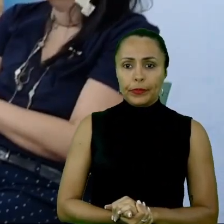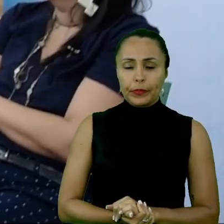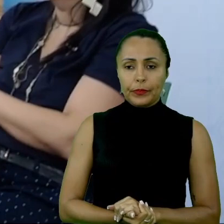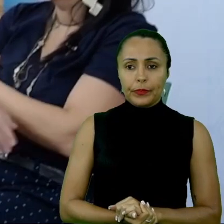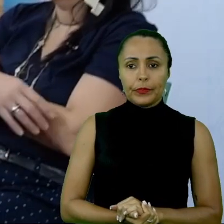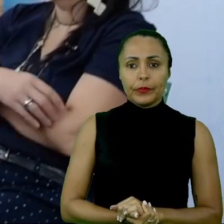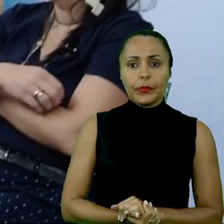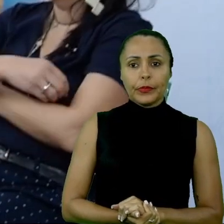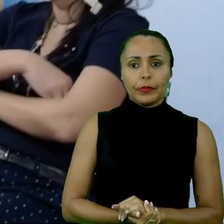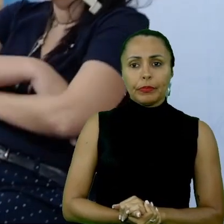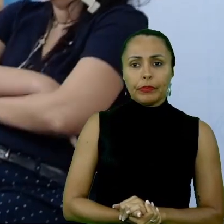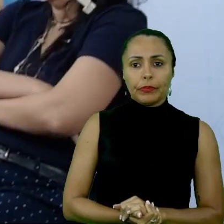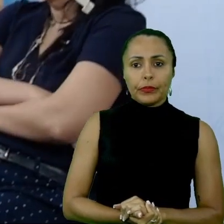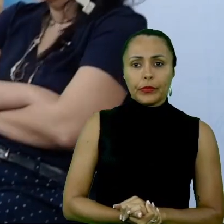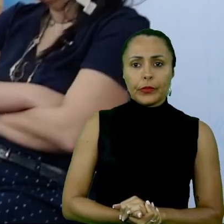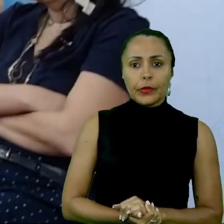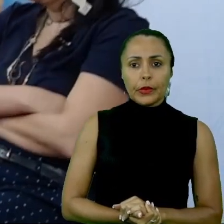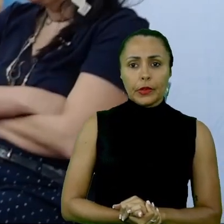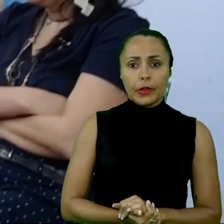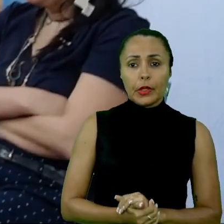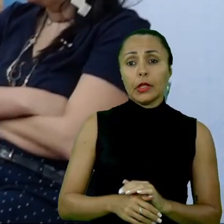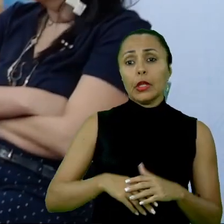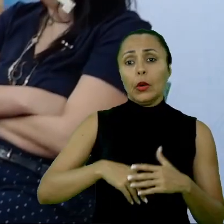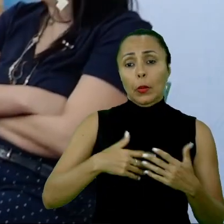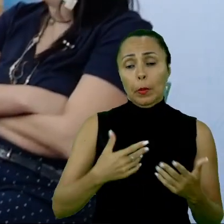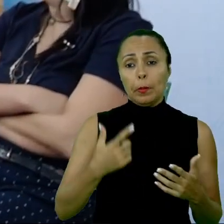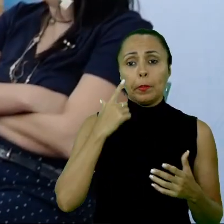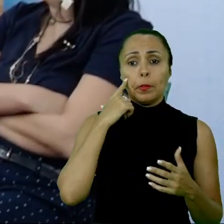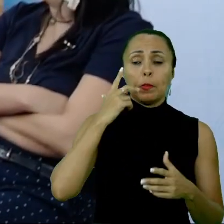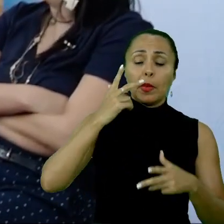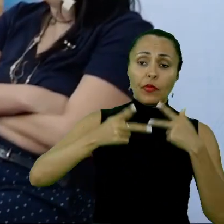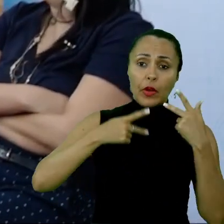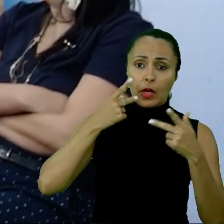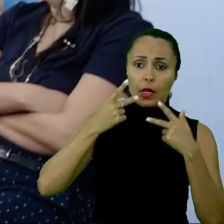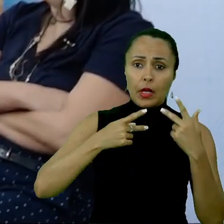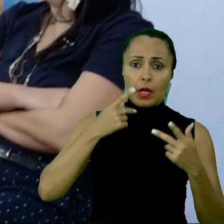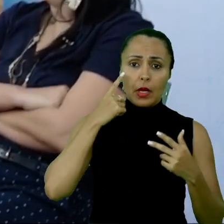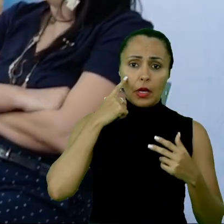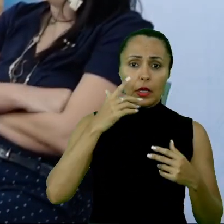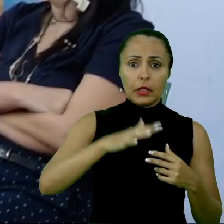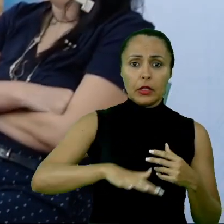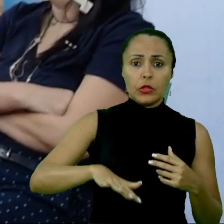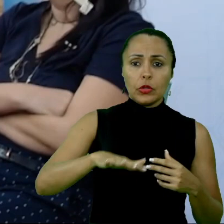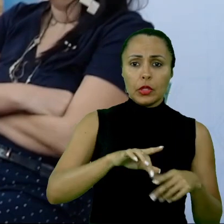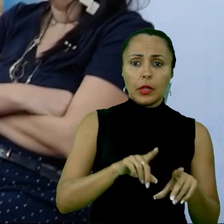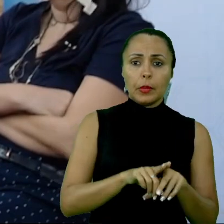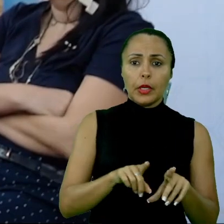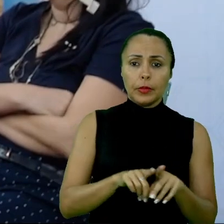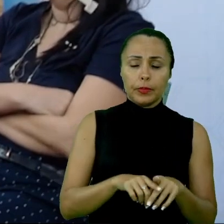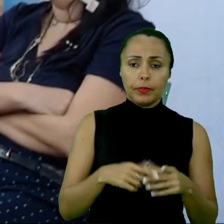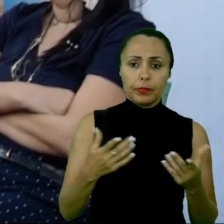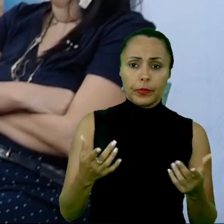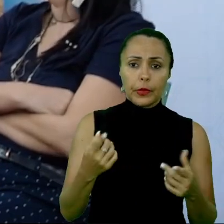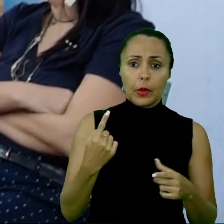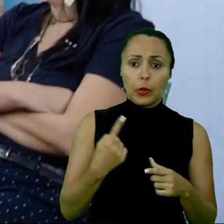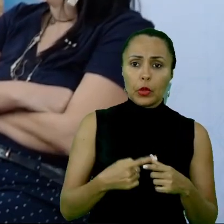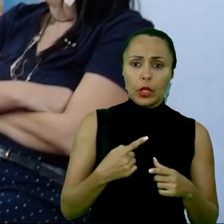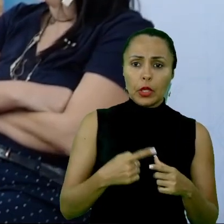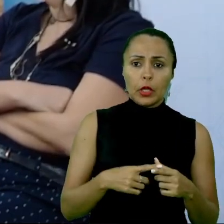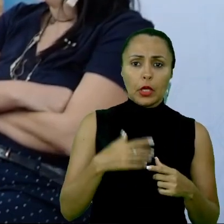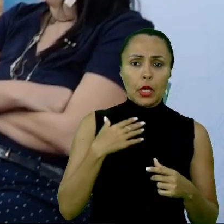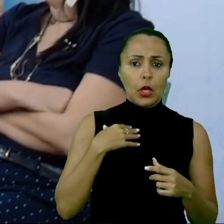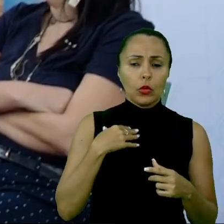Eu acho que, para falar sobre isso, a gente precisa falar sobre arte e design. Sim. Porque eu não sou